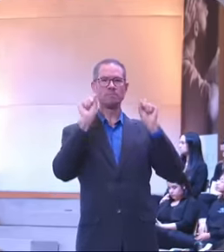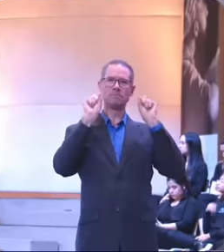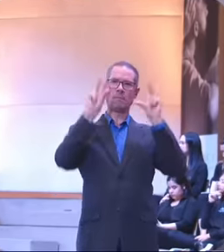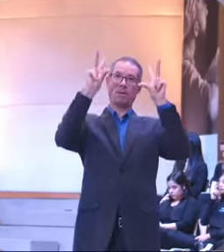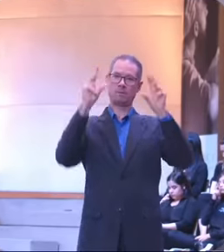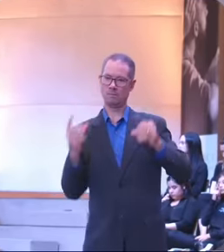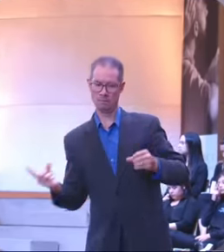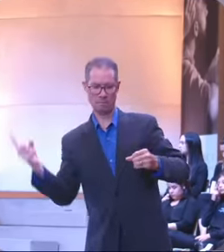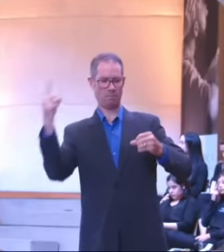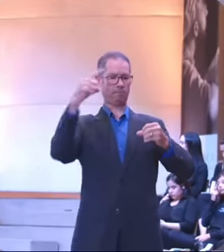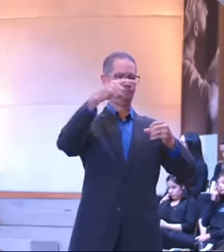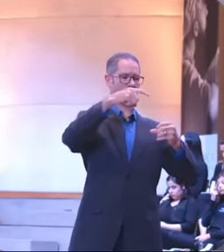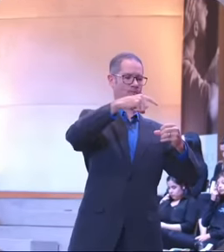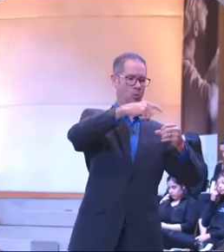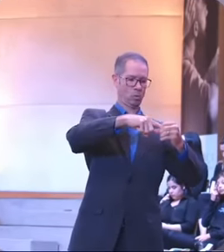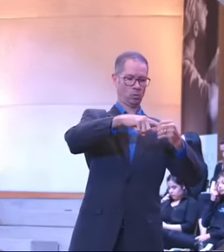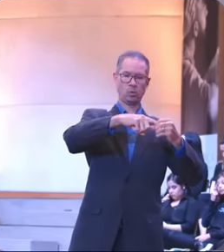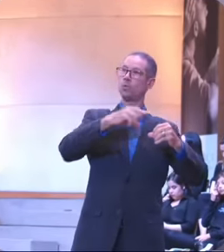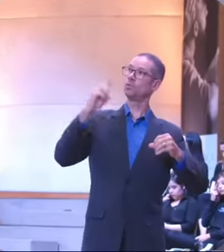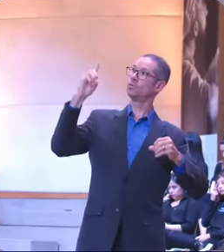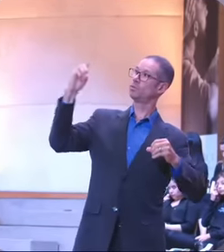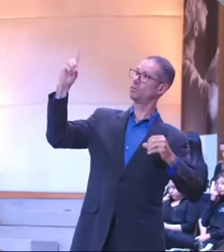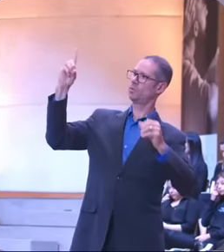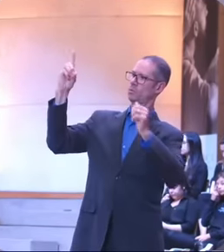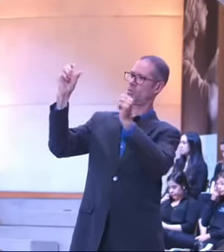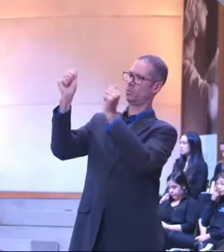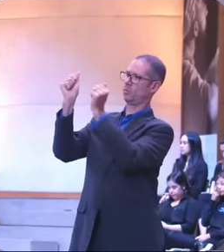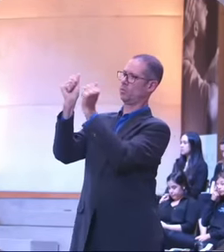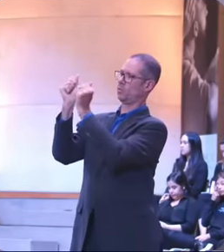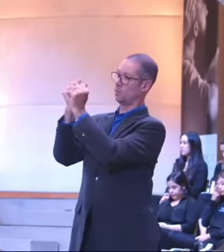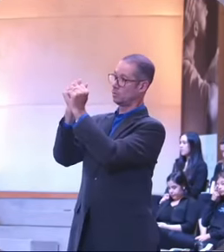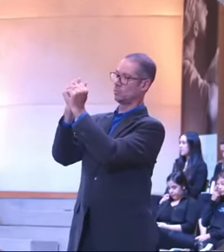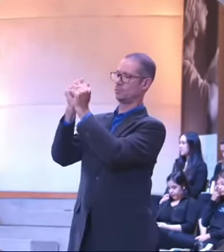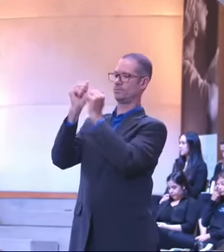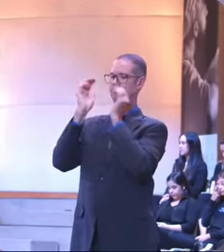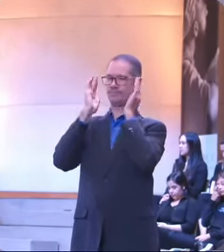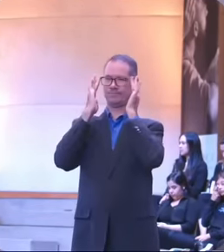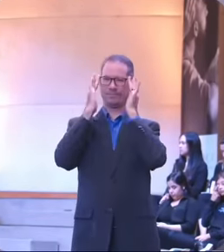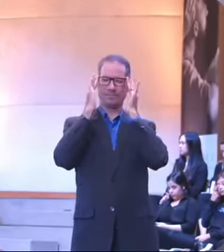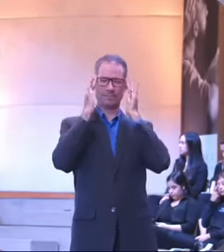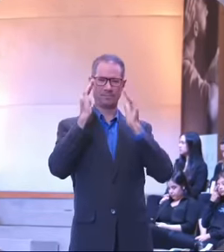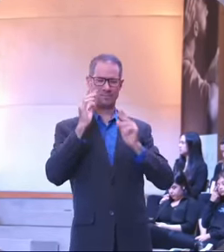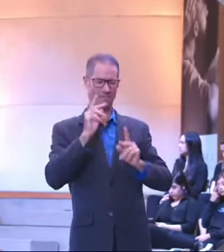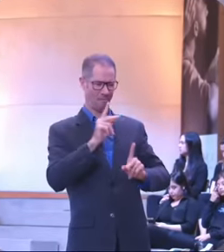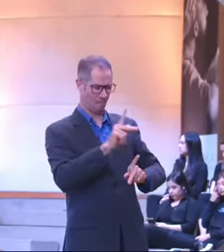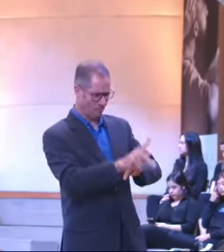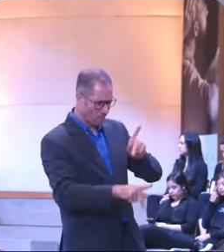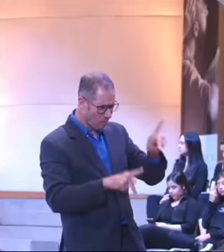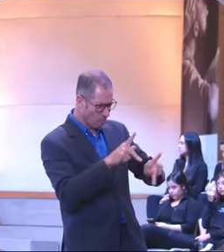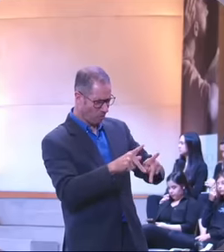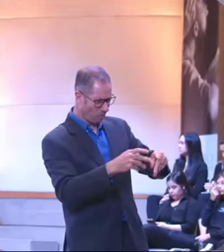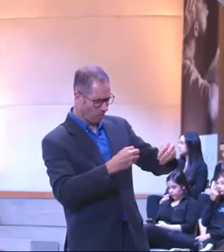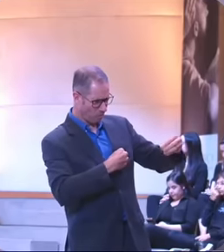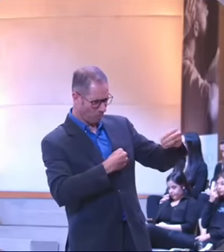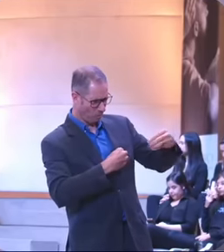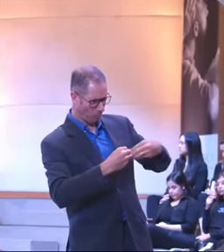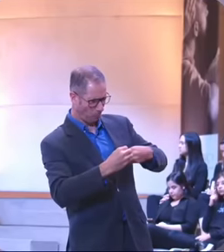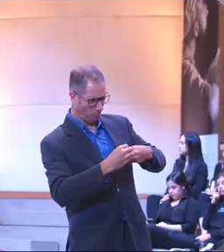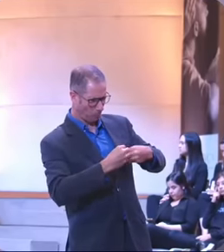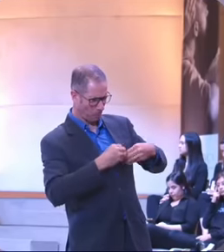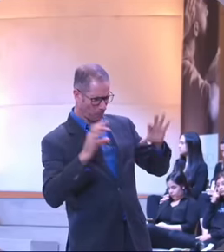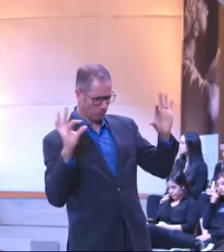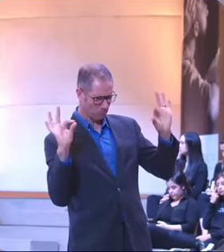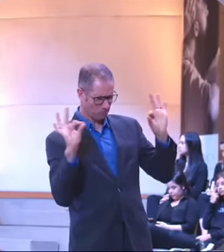Moisés voltou para o lugar onde o Senhor estava e disse: este povo cometeu um pecado